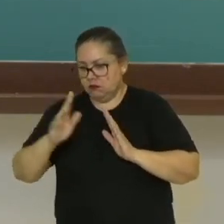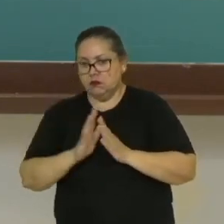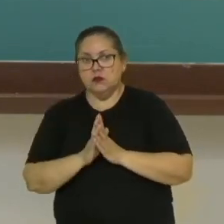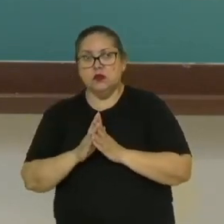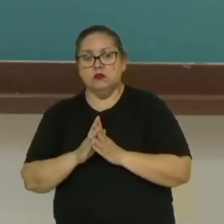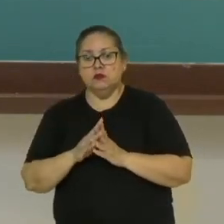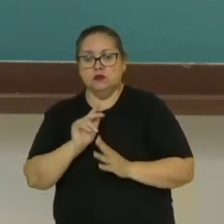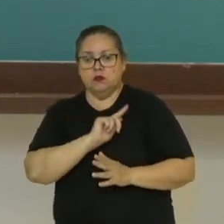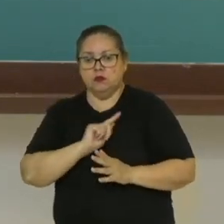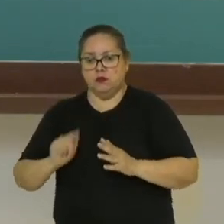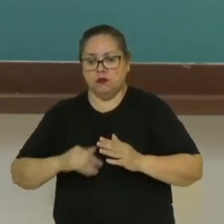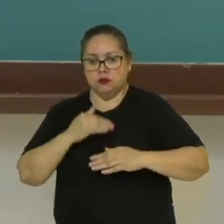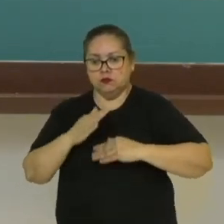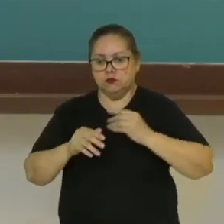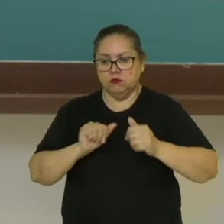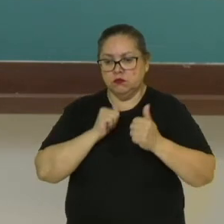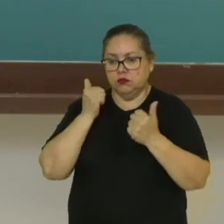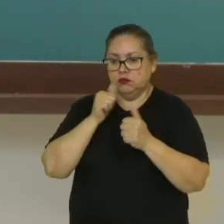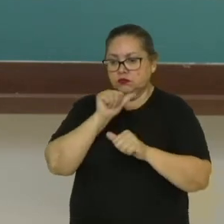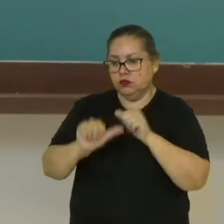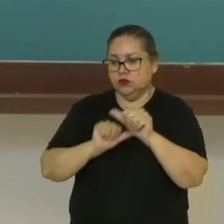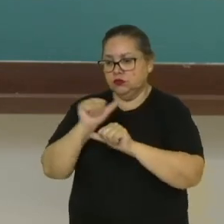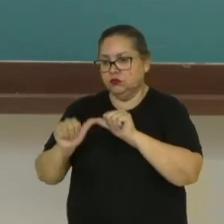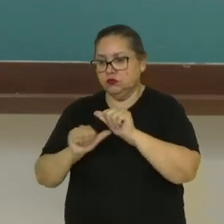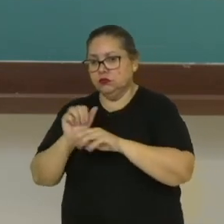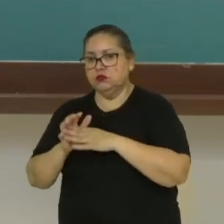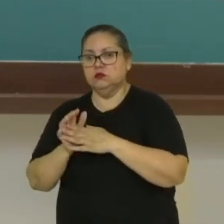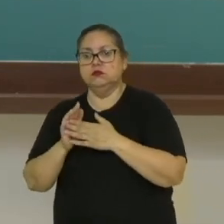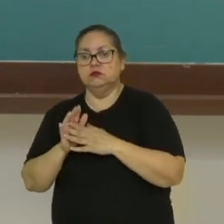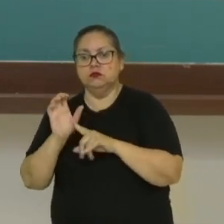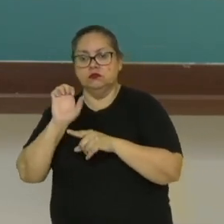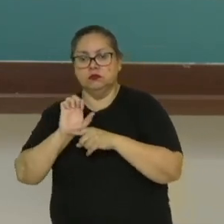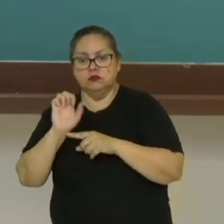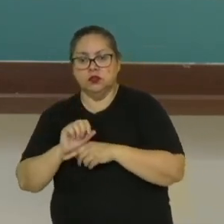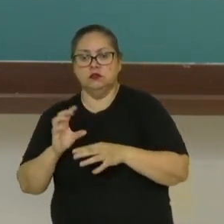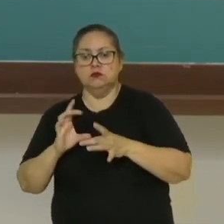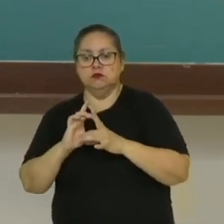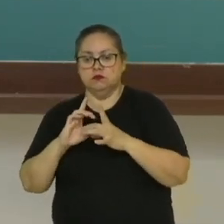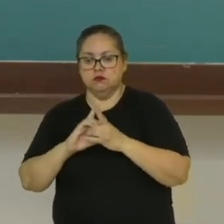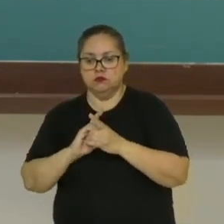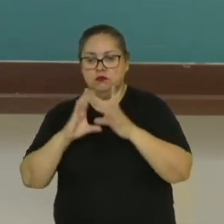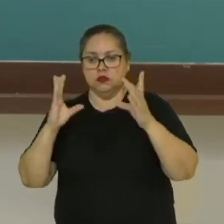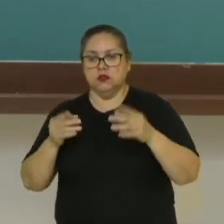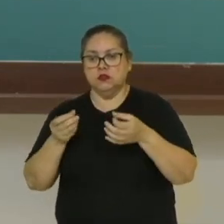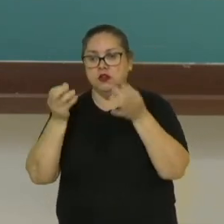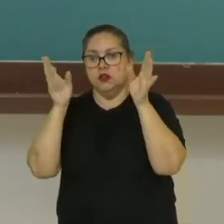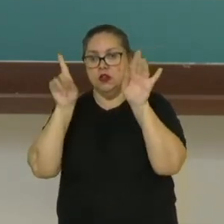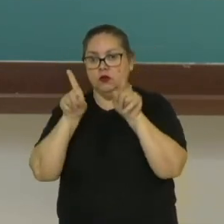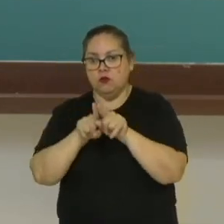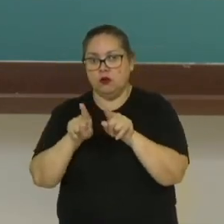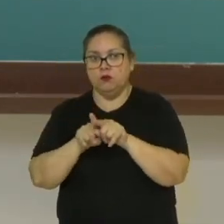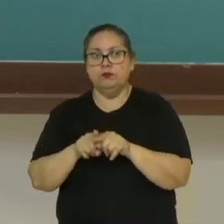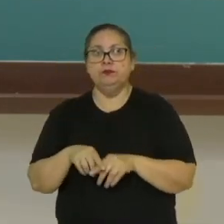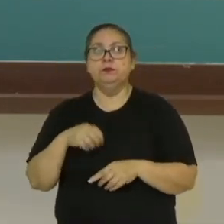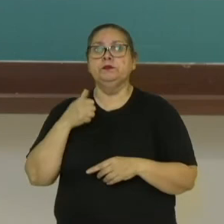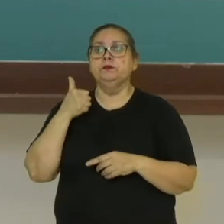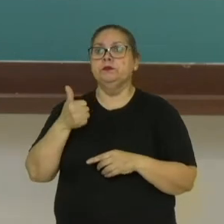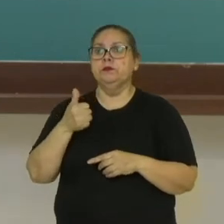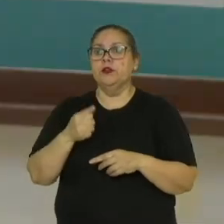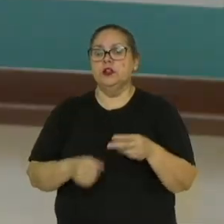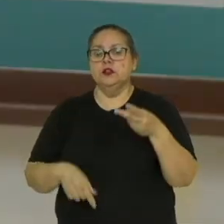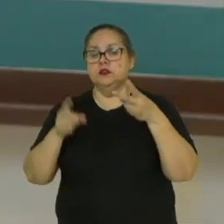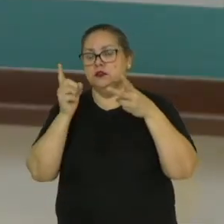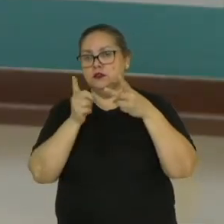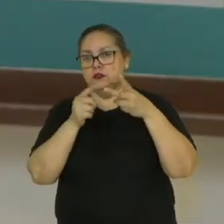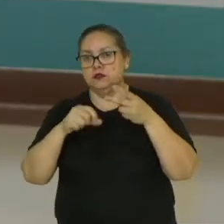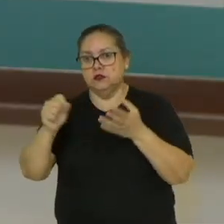os governos e assim por diante, né, as funções dos estados democráticos tendem a ser as mesmas. Bacana? Vamos a